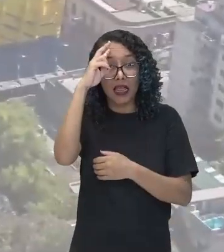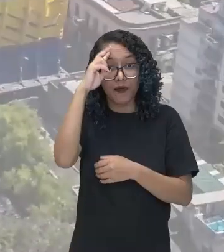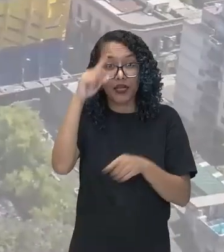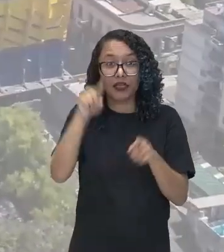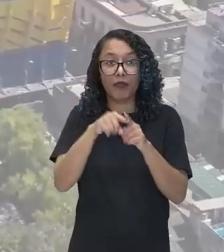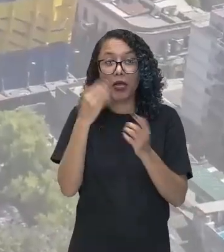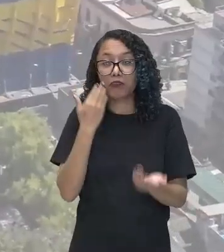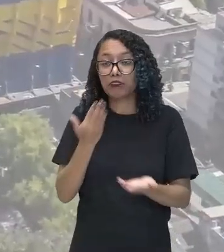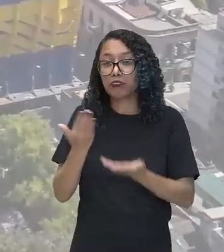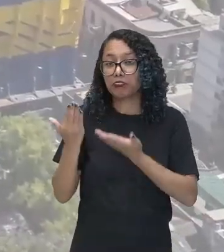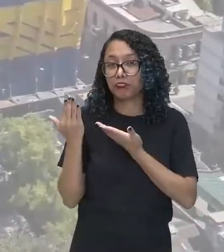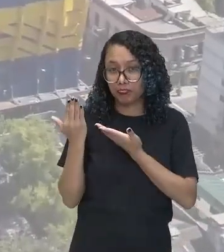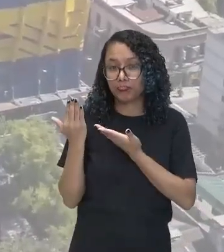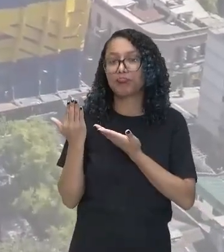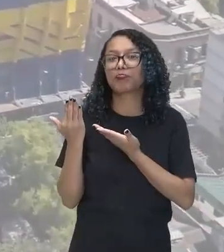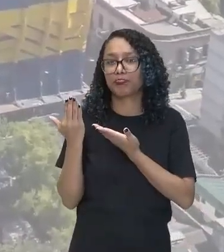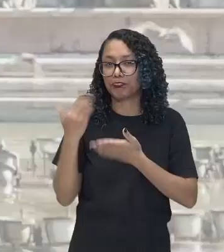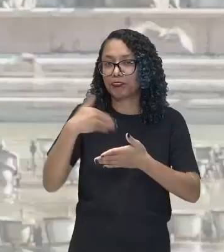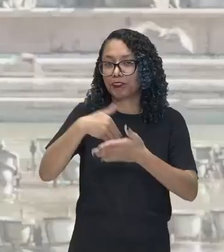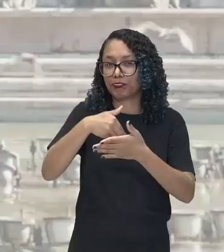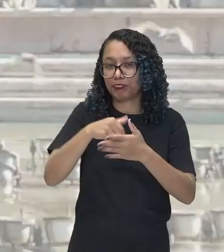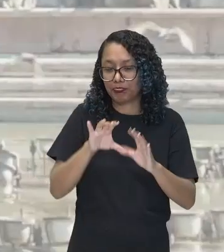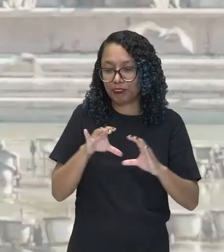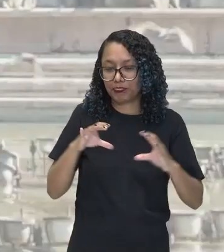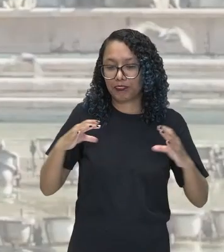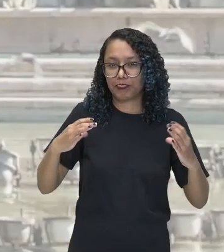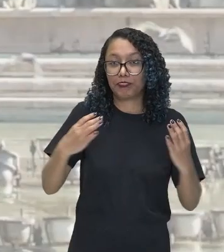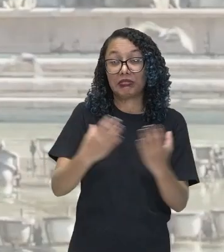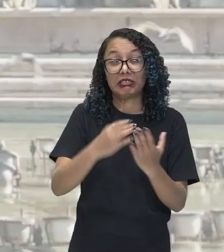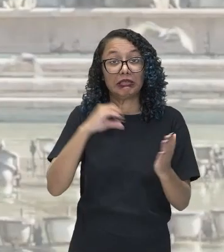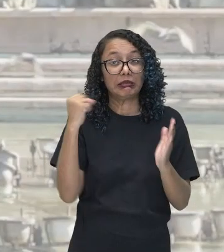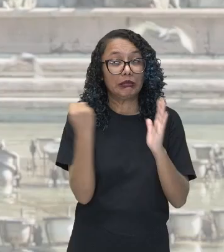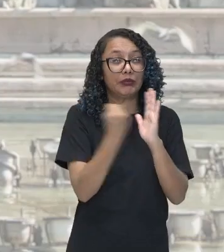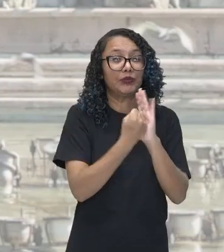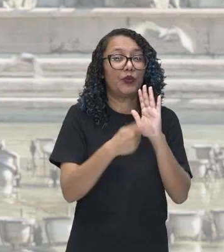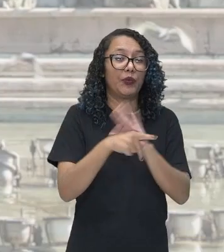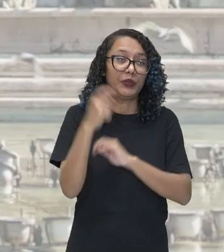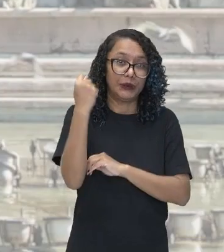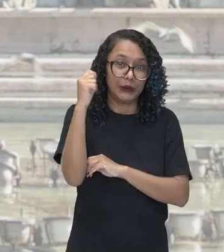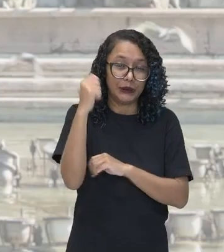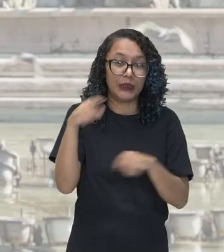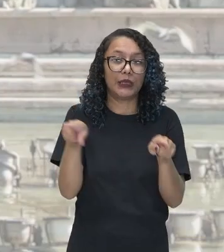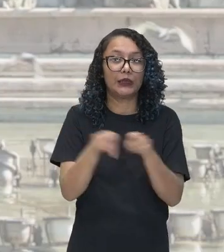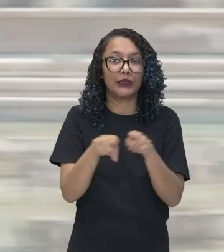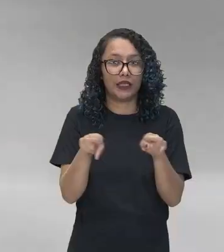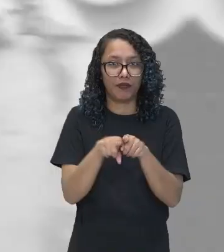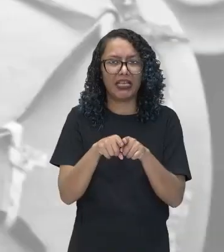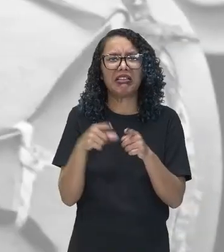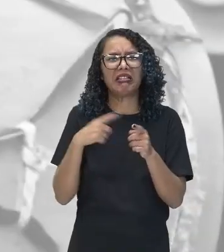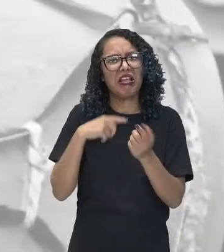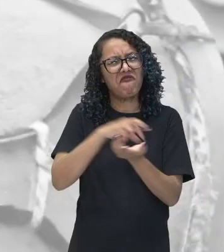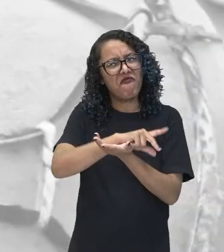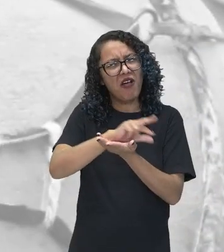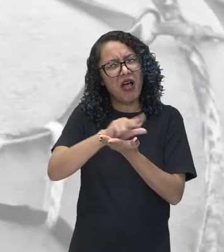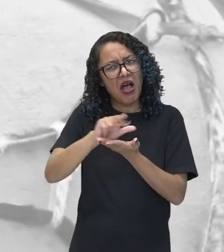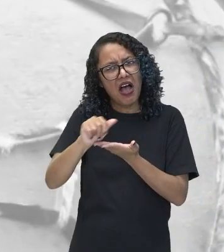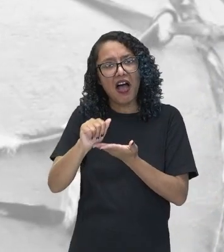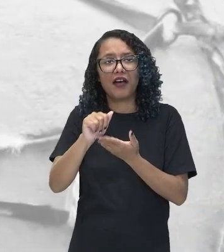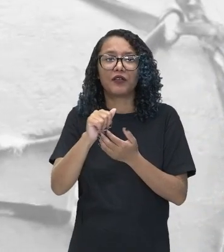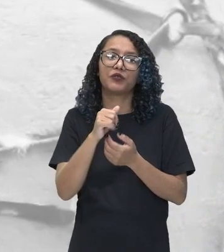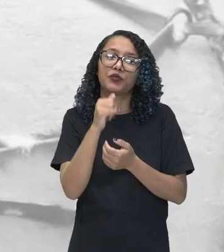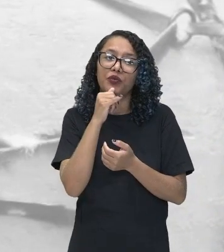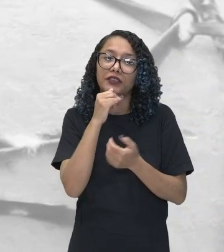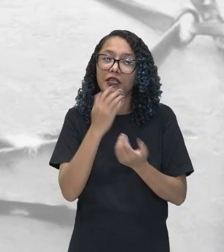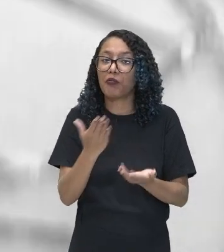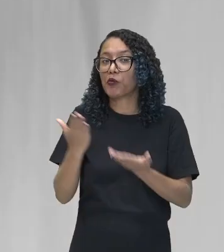La Bombonera, o estádio de futebol, que é símbolo da Argentina. E a Argentina tem muitos símbolos, né? Podemos ir até Mercedes Sosa, a